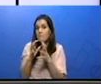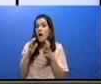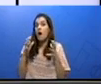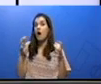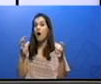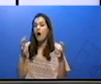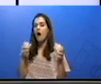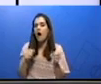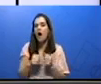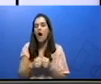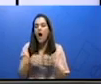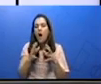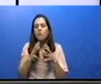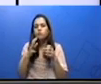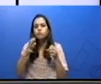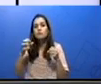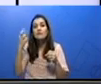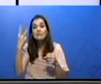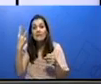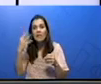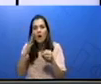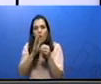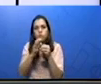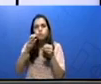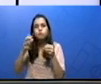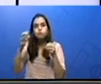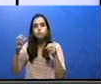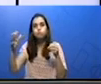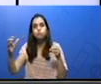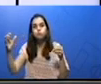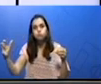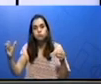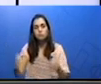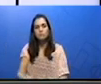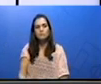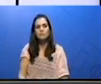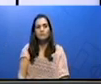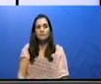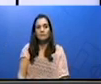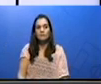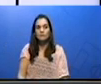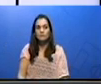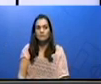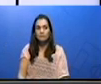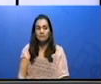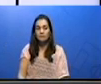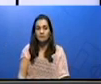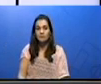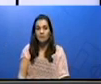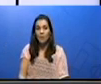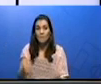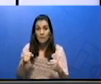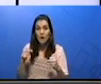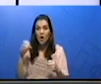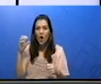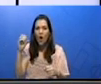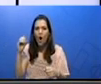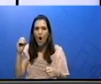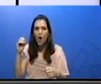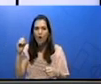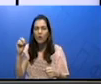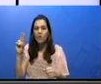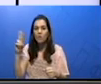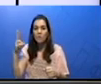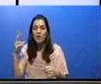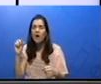3 vezes. Então, para eu descobrir o valor do gás oxigênio aqui da fórmula, representado pela letra